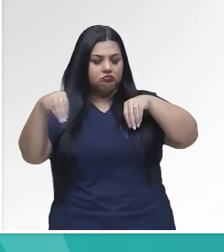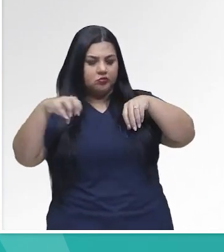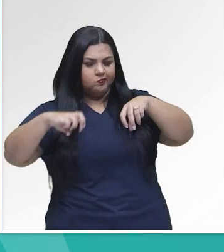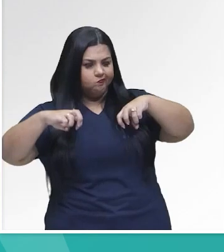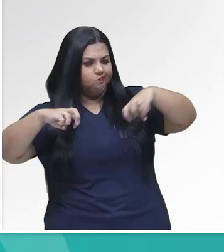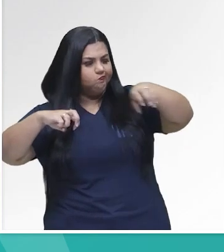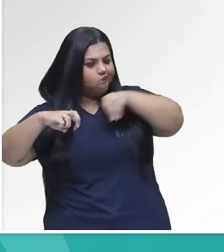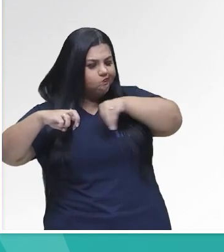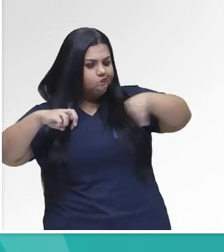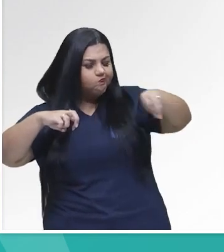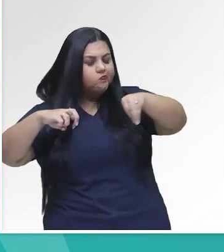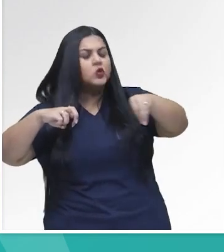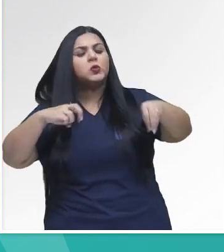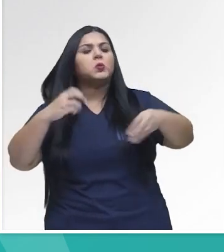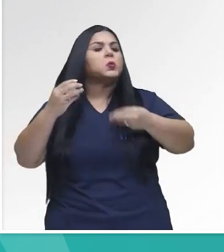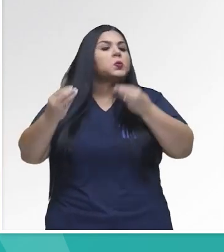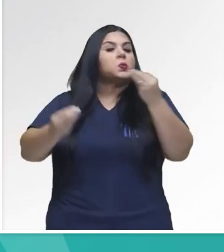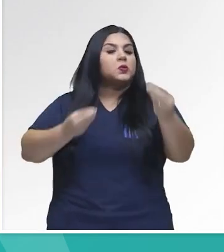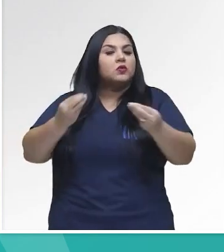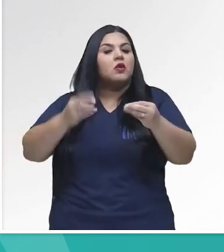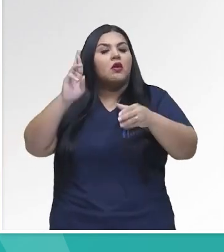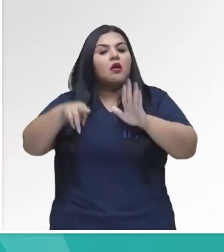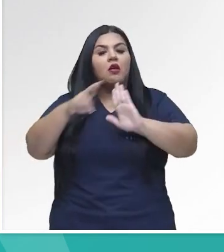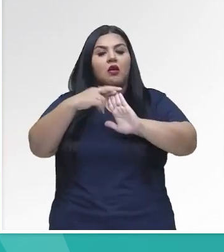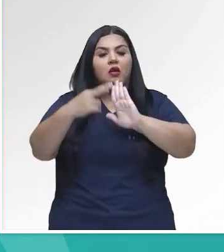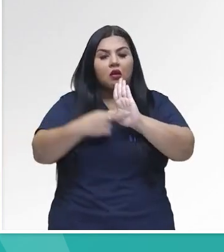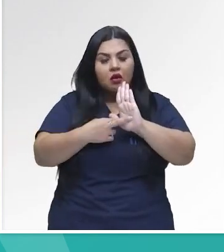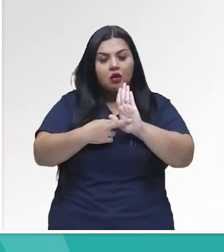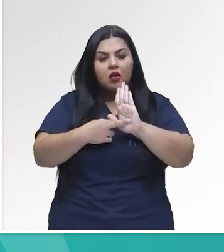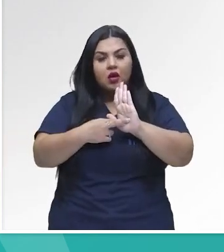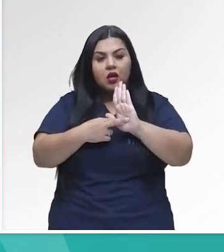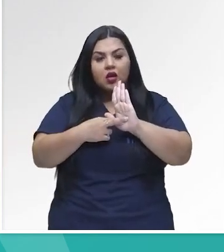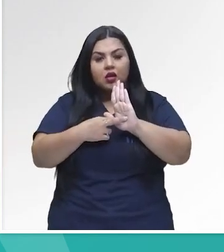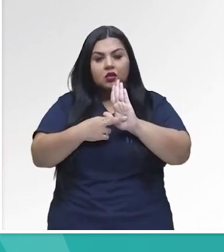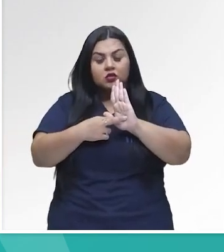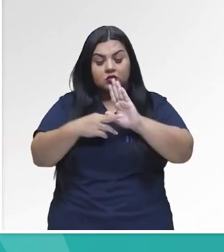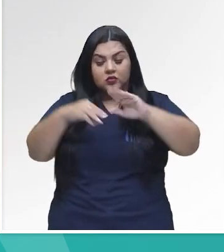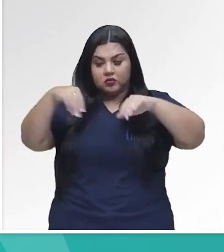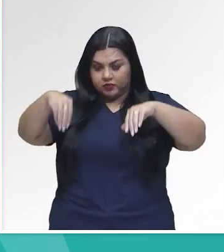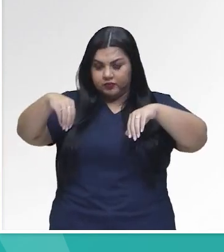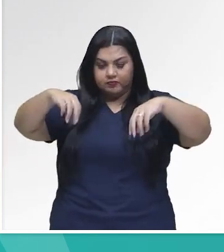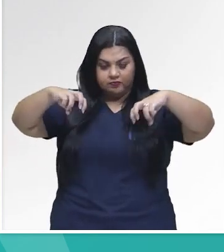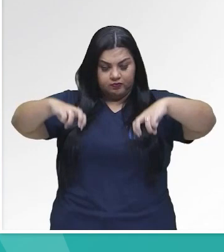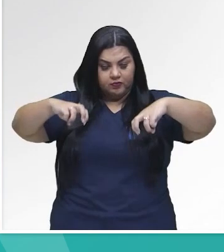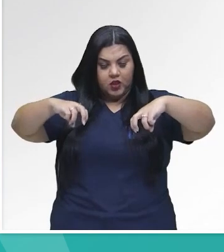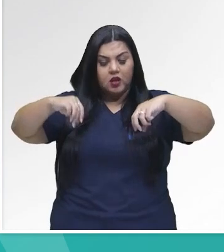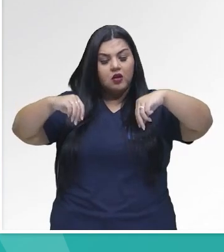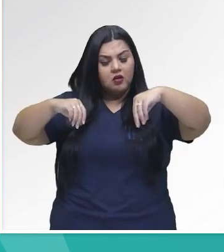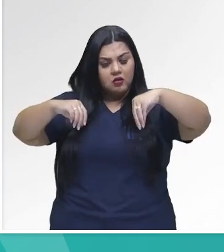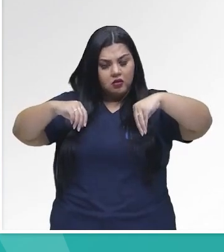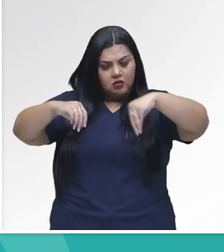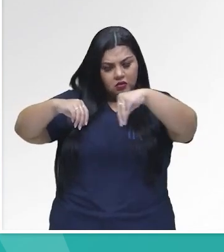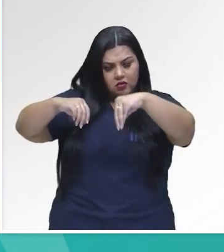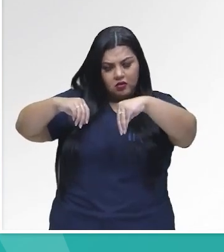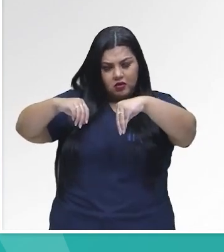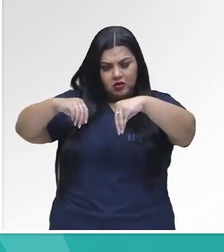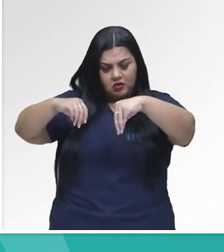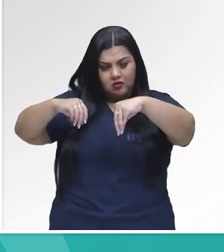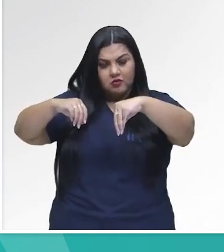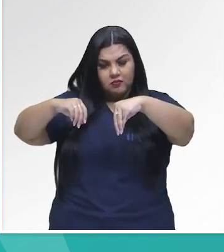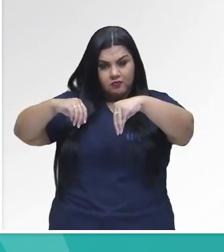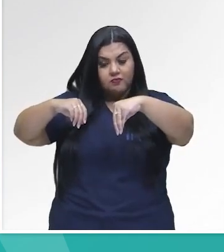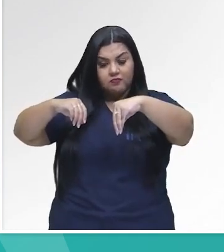lance, certo? Que é uma regra, é quando você toca numa peça, aquela peça tocada é a peça